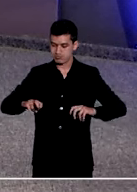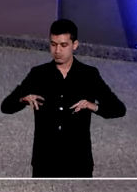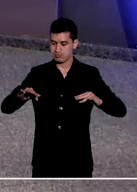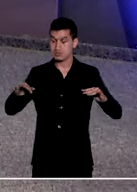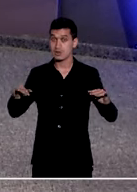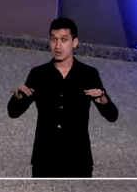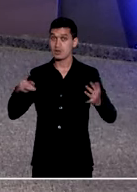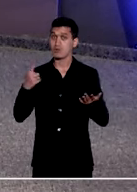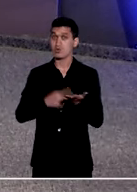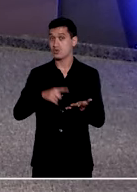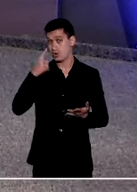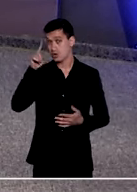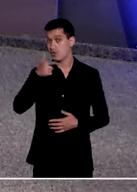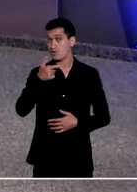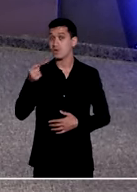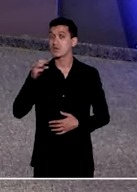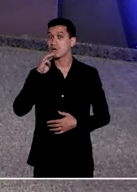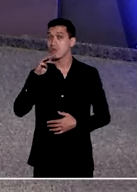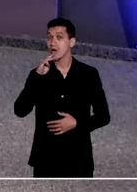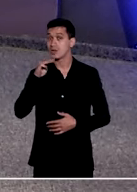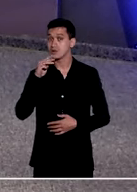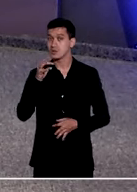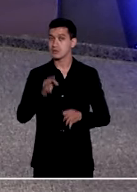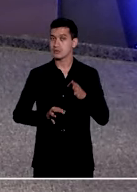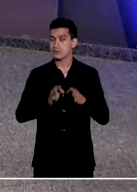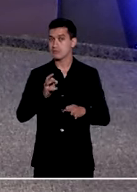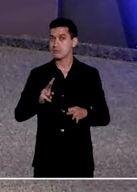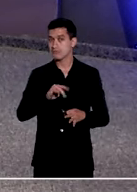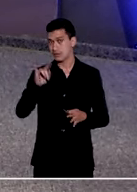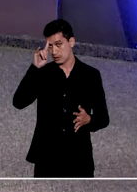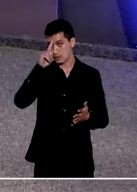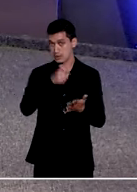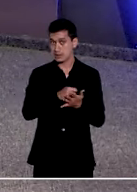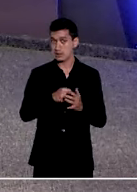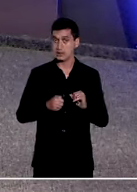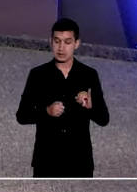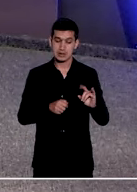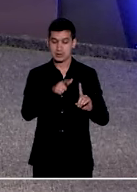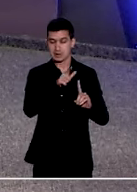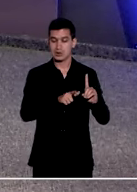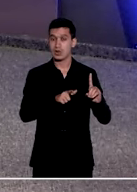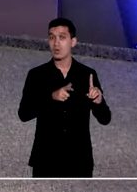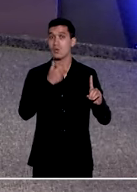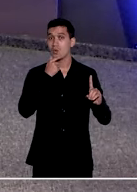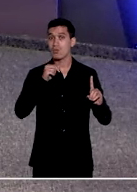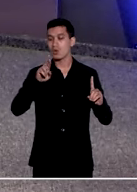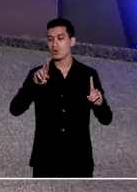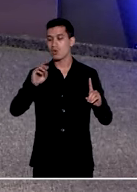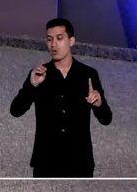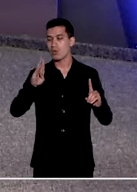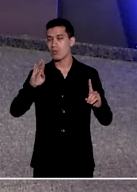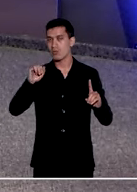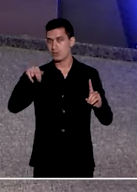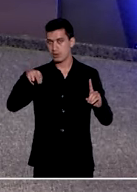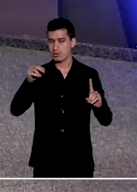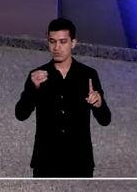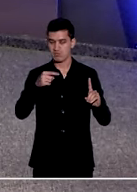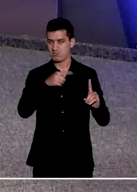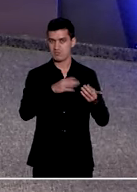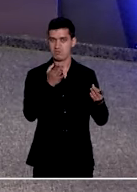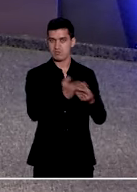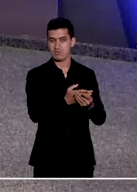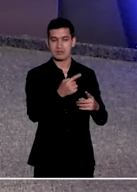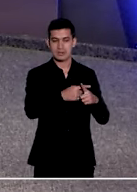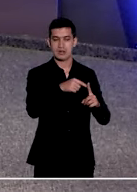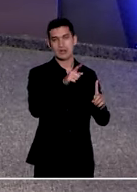julgamento que vai decidir se o jogador Robinho condenado por estupro na Itália deve cumprir pena aqui no